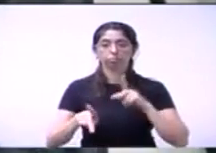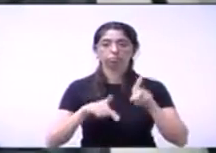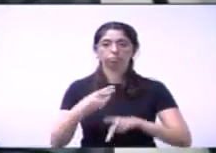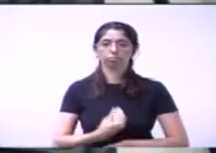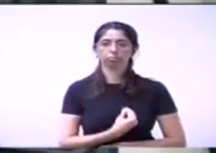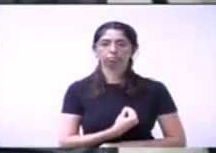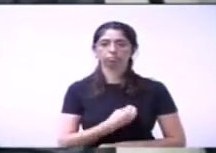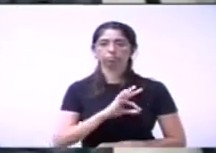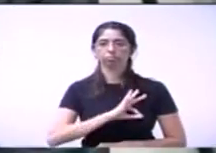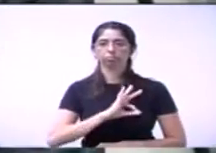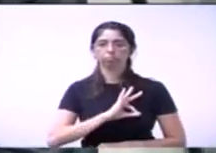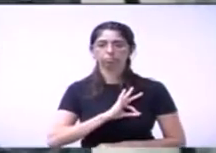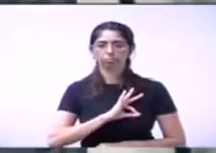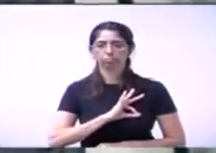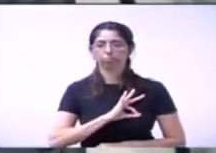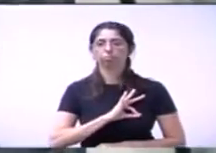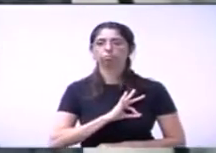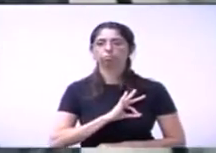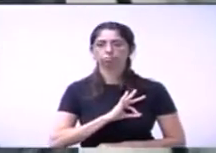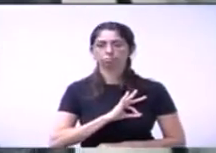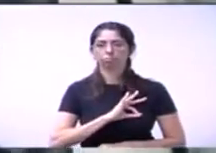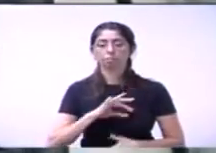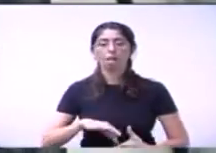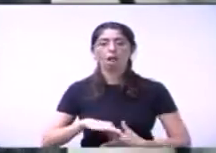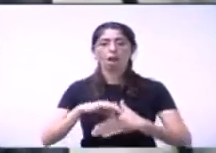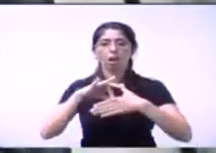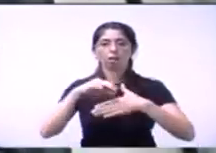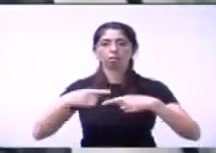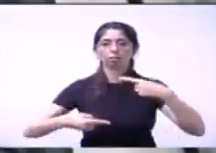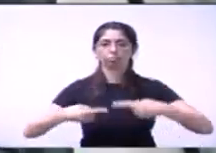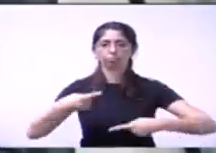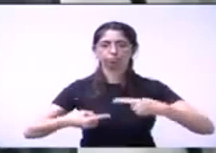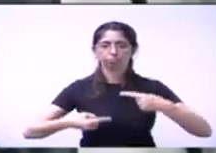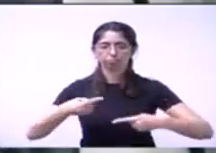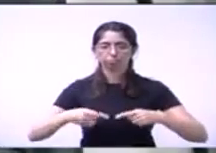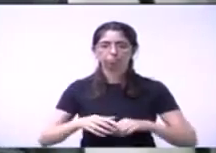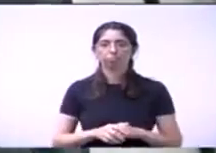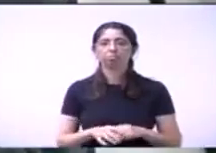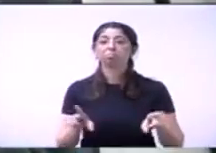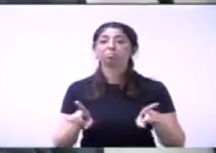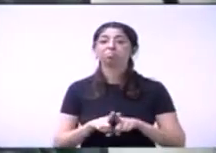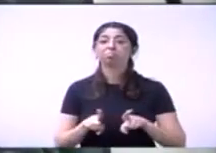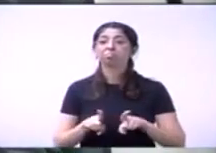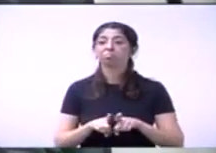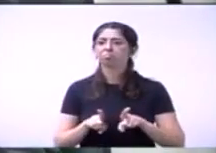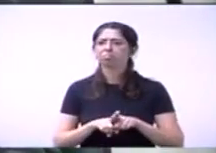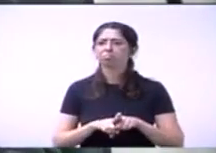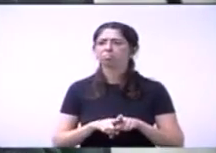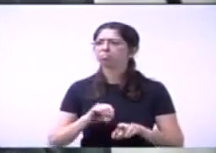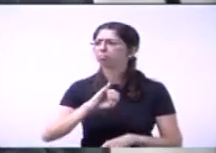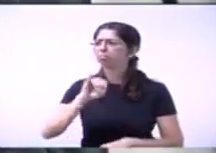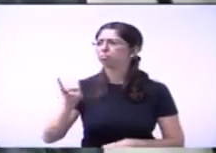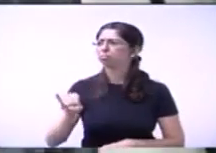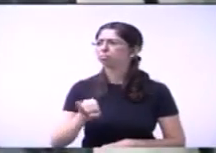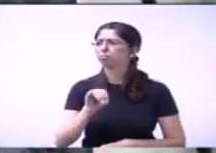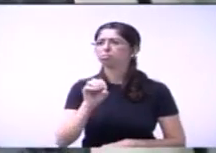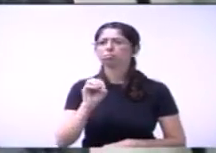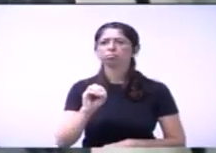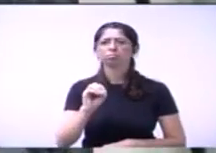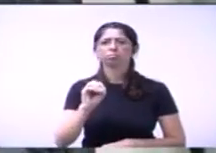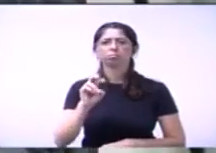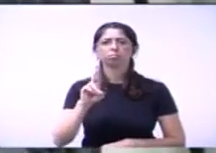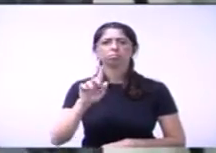guarda municipal, lideranças políticas, também em nome do Jorginho Israel, que eu não estou vendo daqui, presidente do